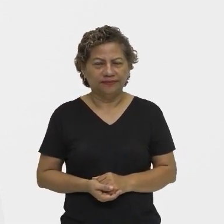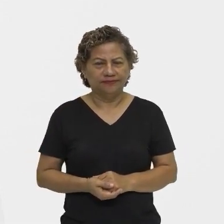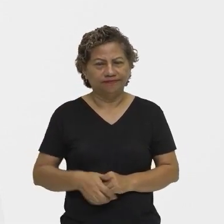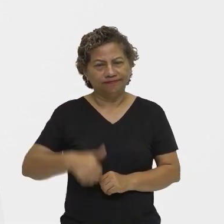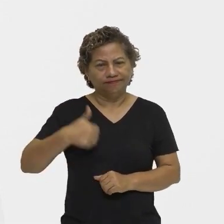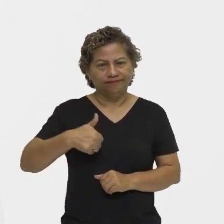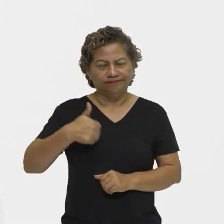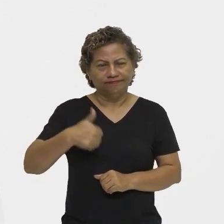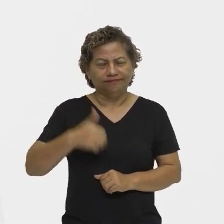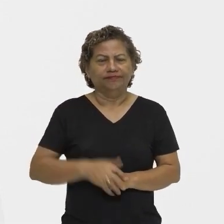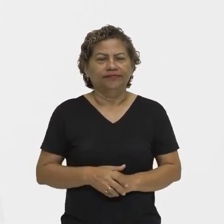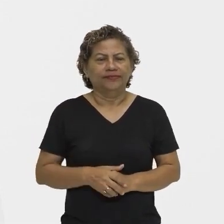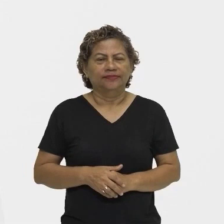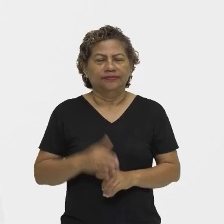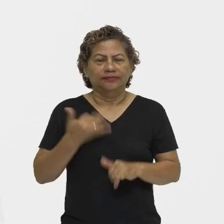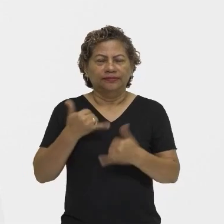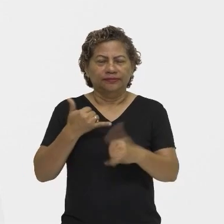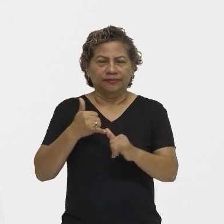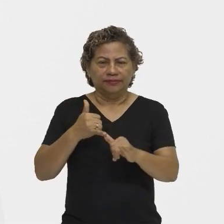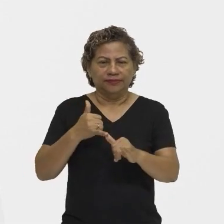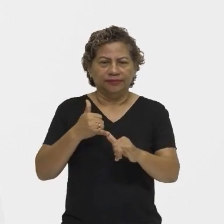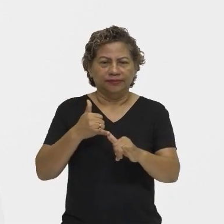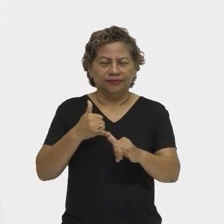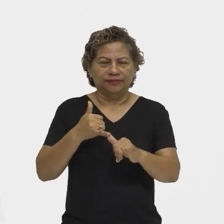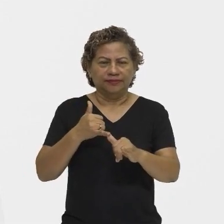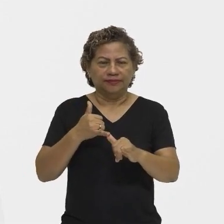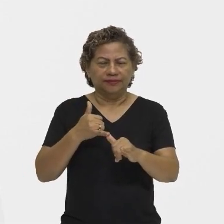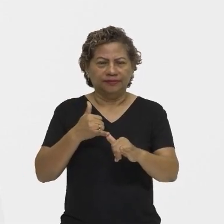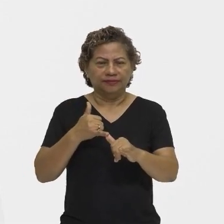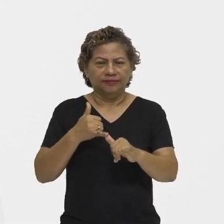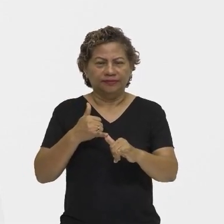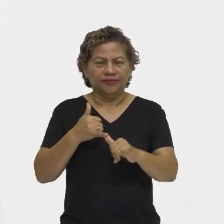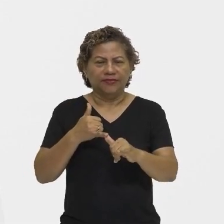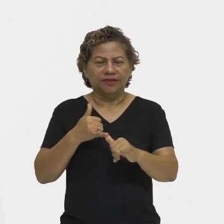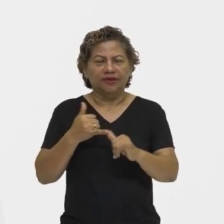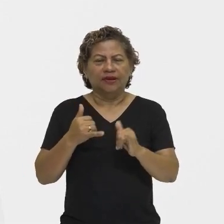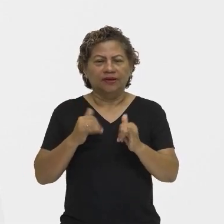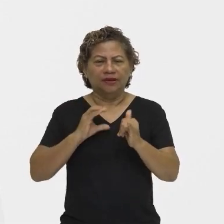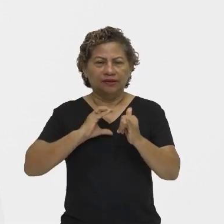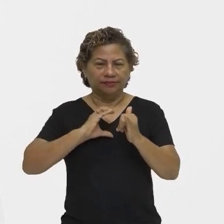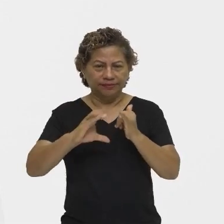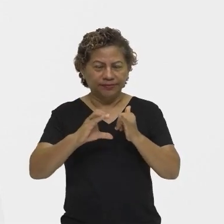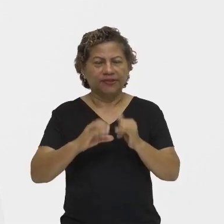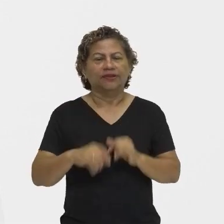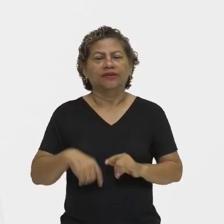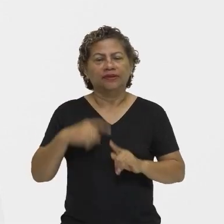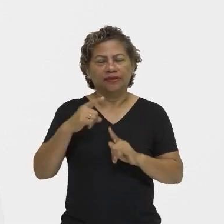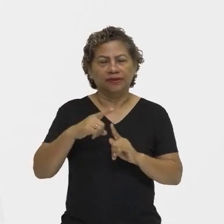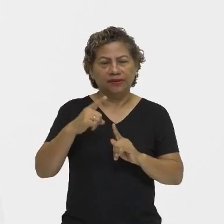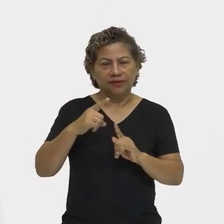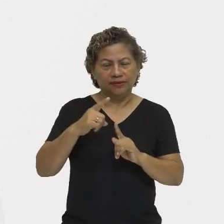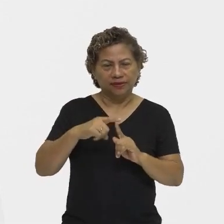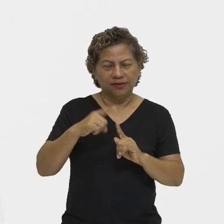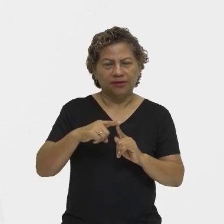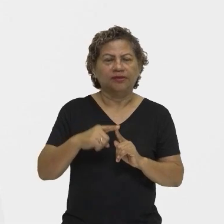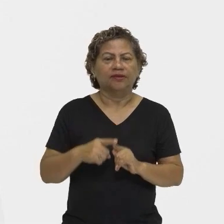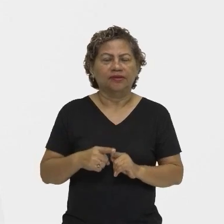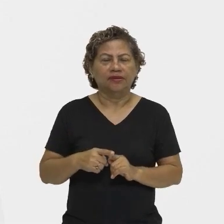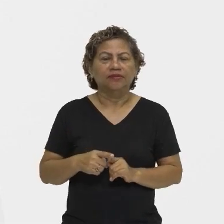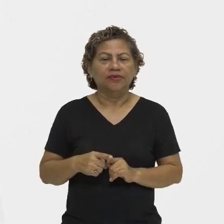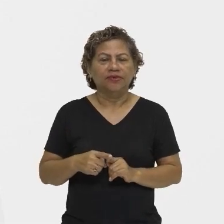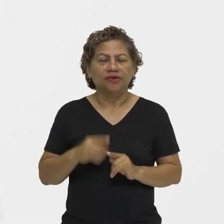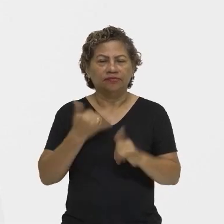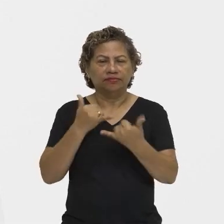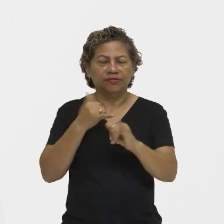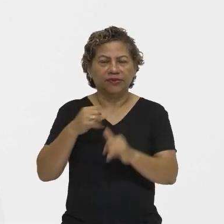a energia térmica, depois a gente vai ter a energia solar, temos também